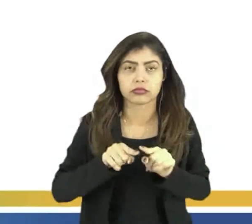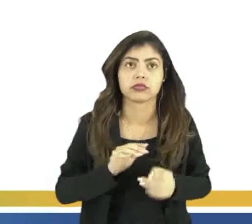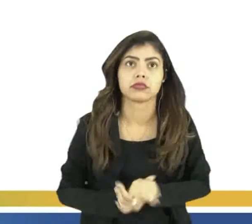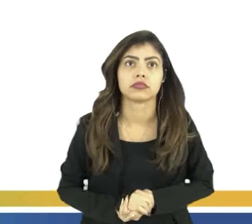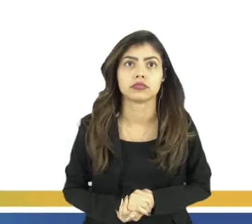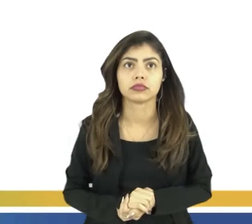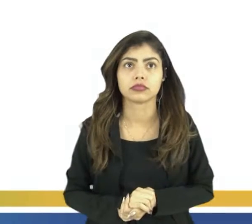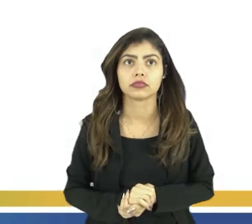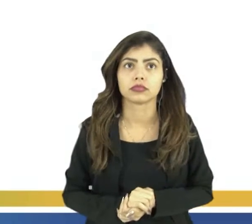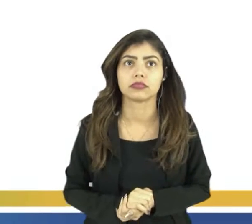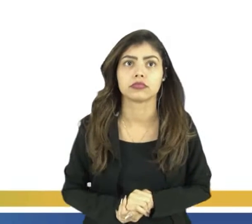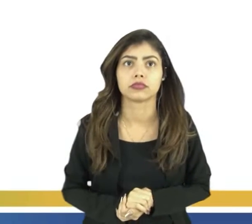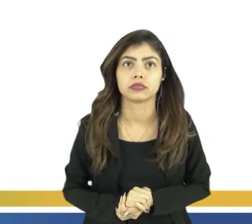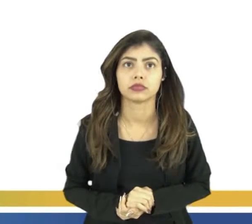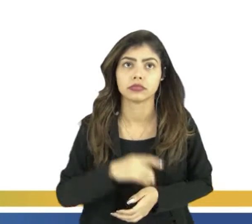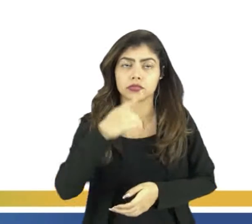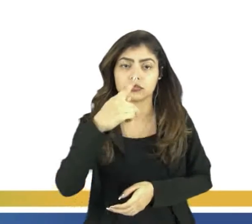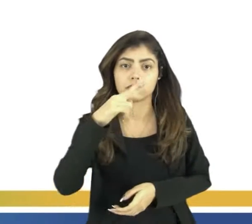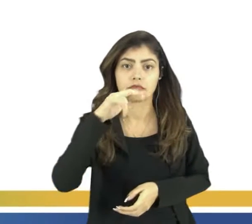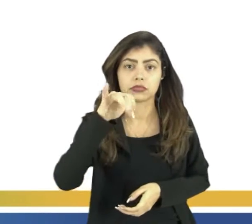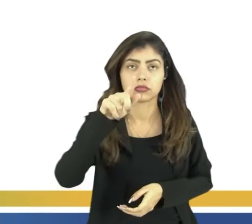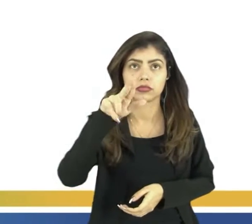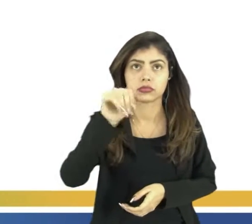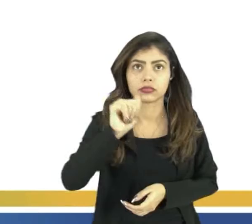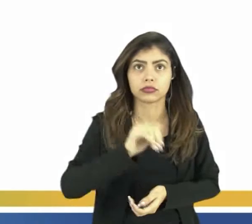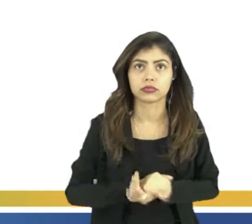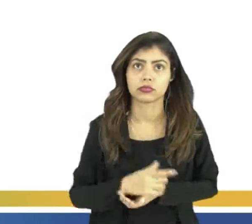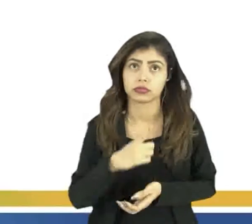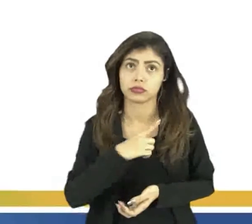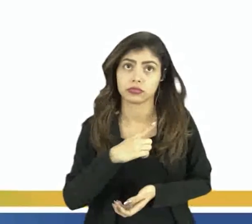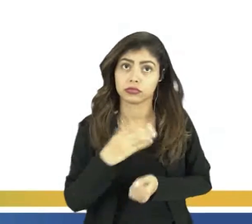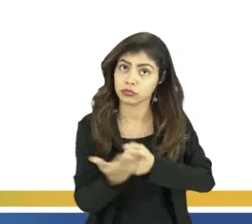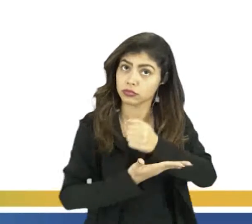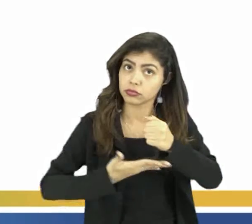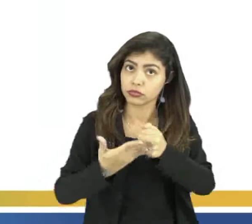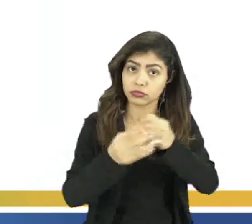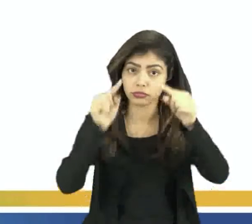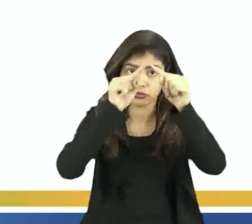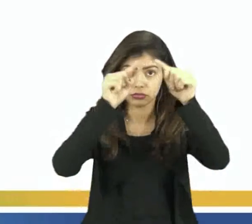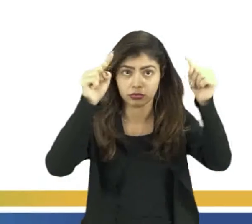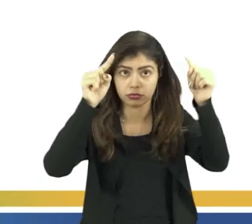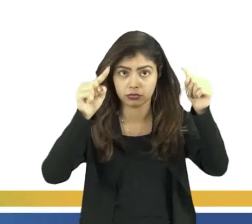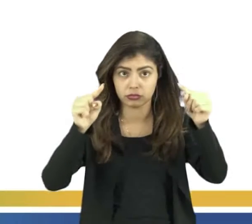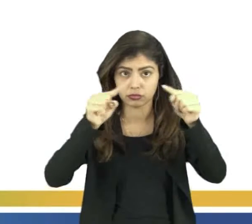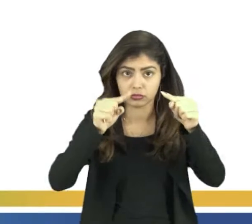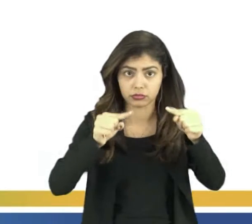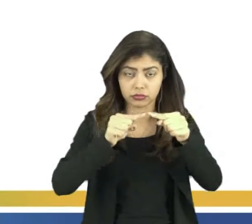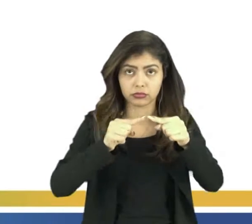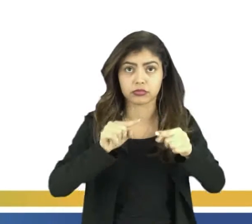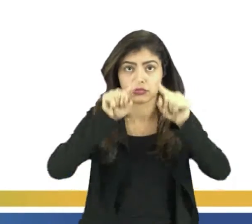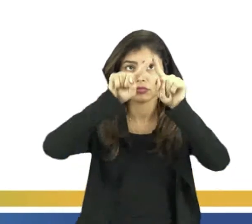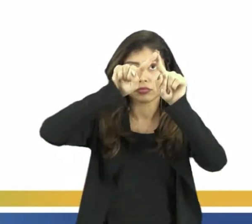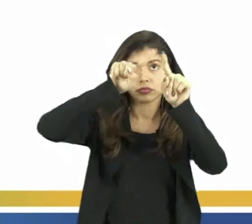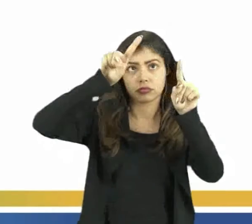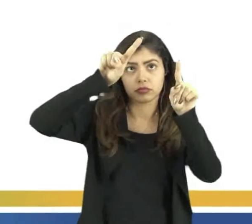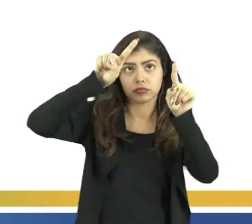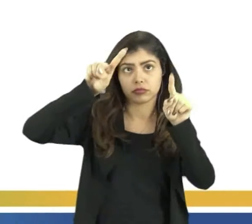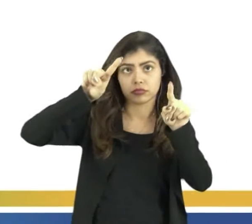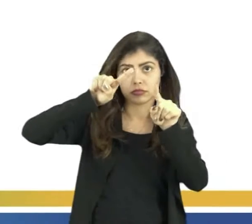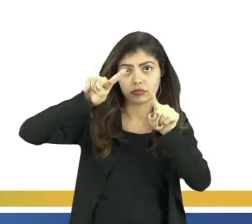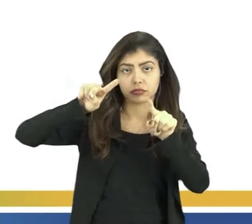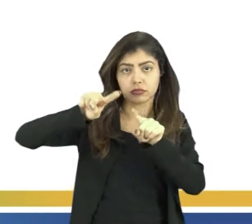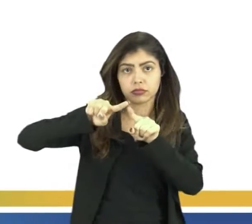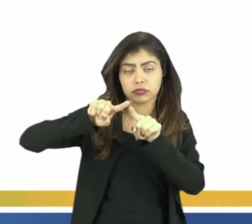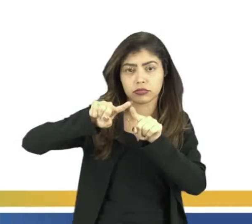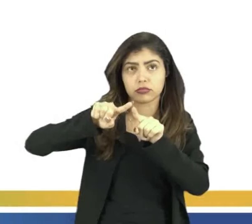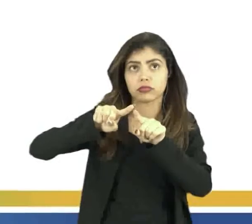quadrado. E o prisma pentagonal, nós temos a base formada por um pentágono, como o próprio nome